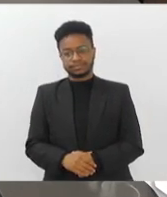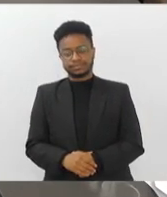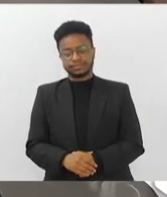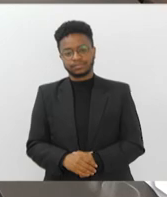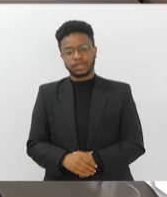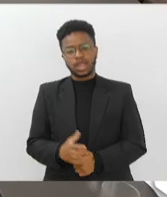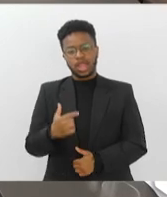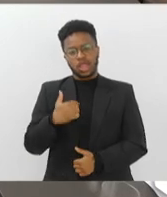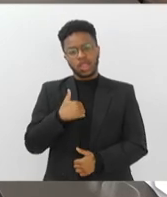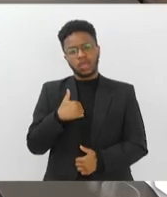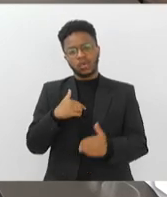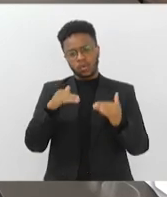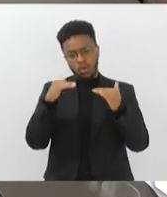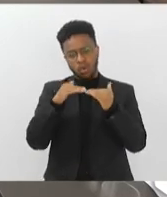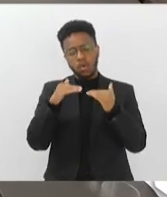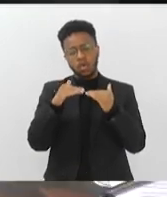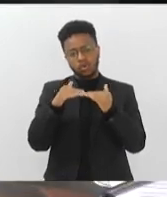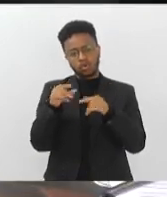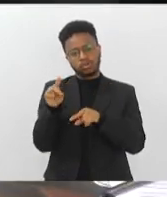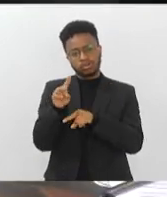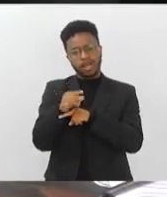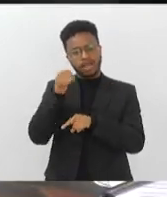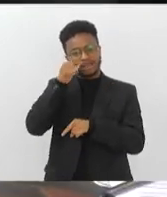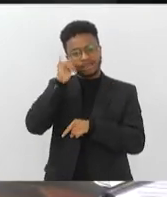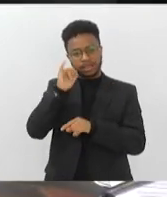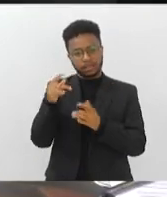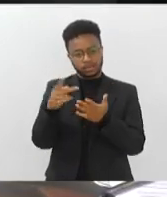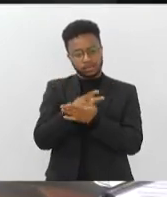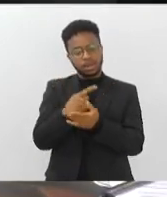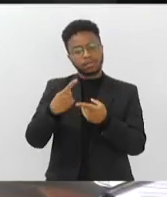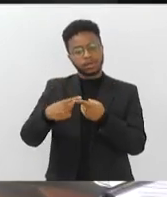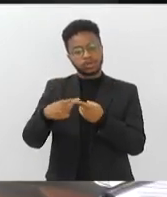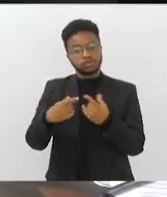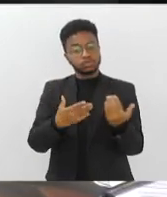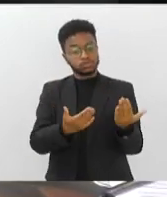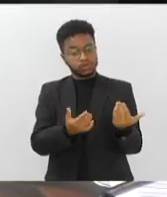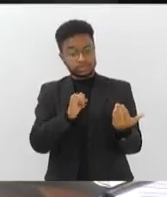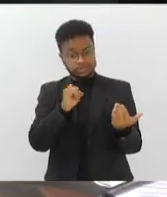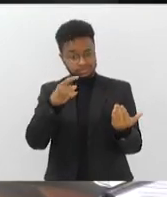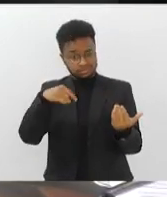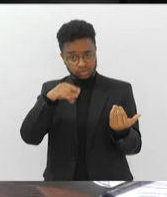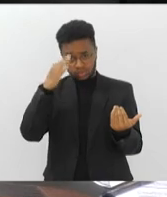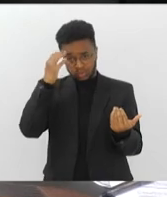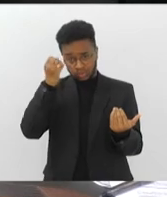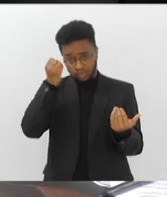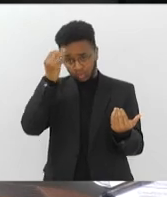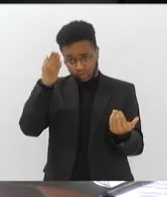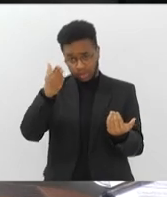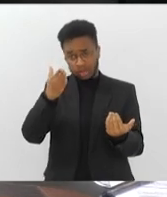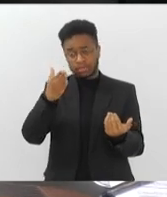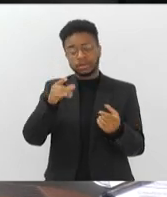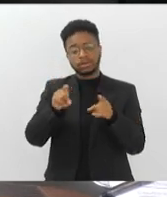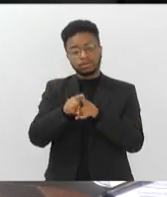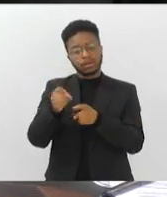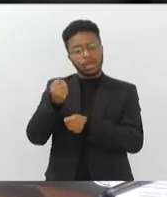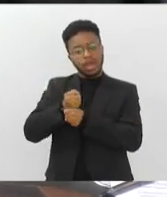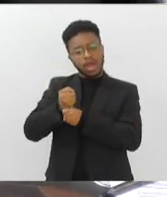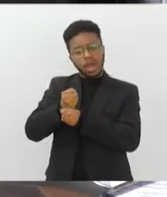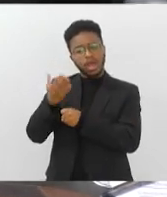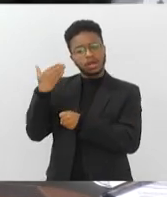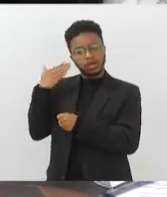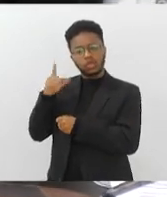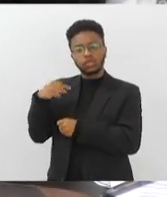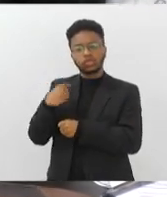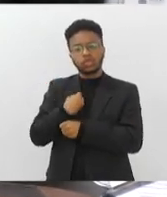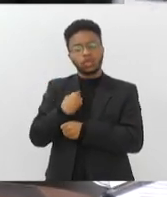Eu sou favorável à prevenção, inclusive para os novos que não lembram. Há muitos e muitos anos atrás, a gente colocou uma